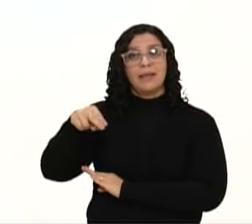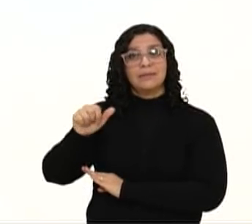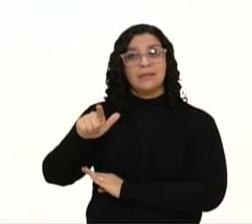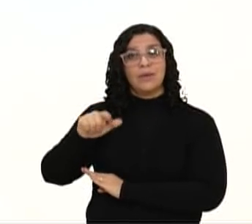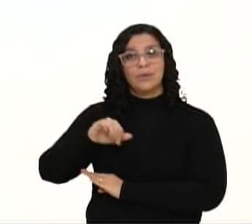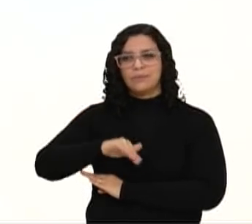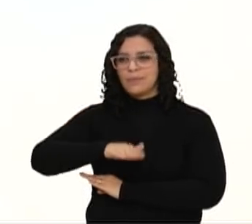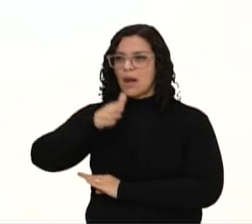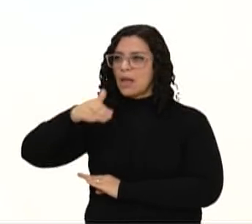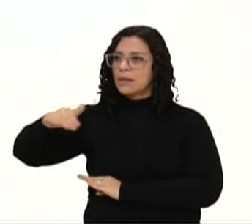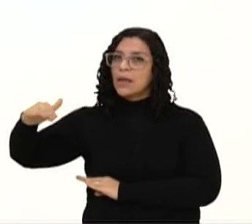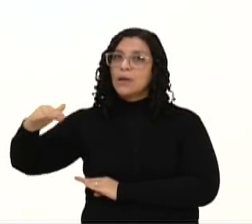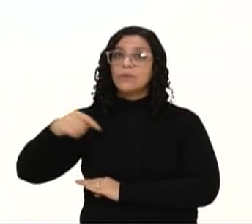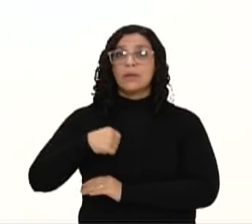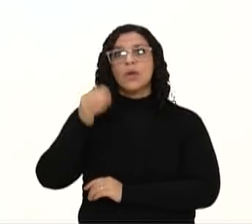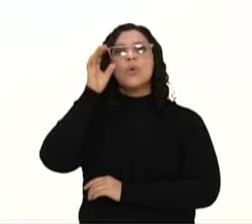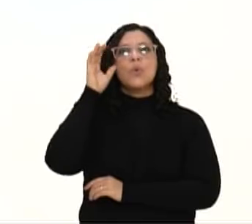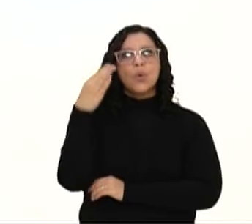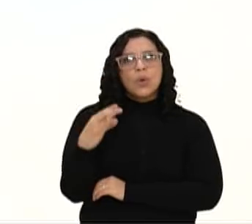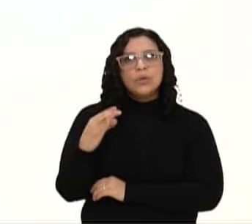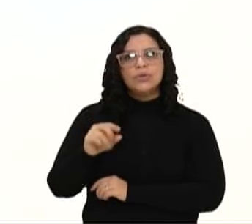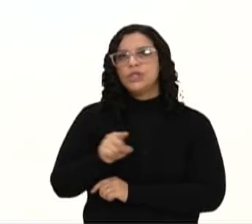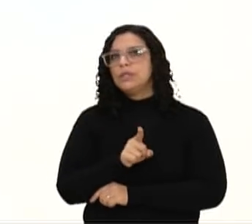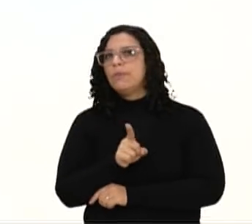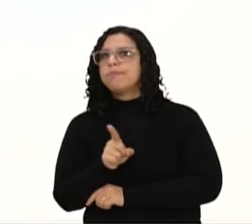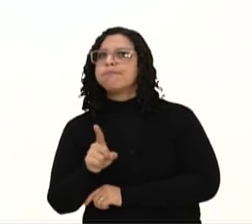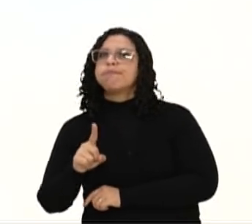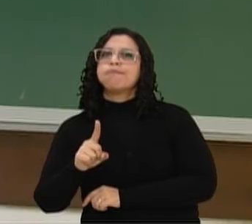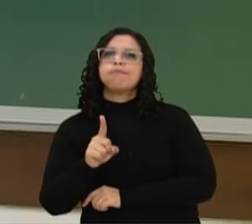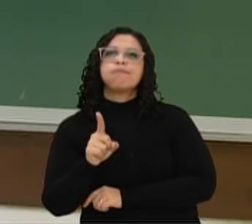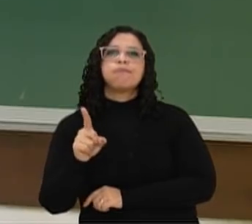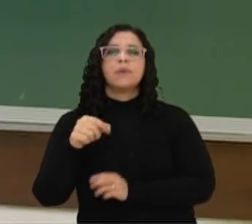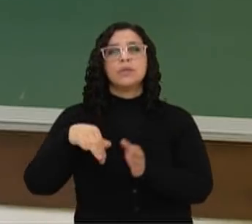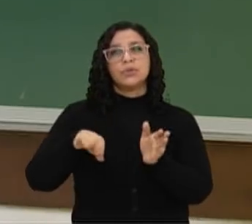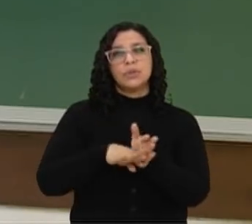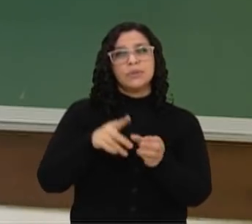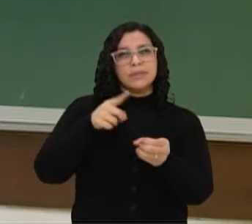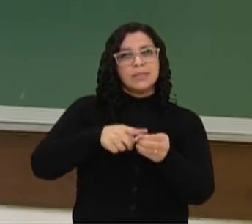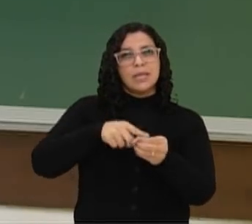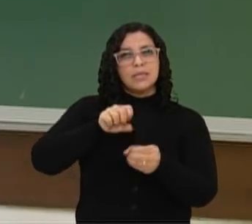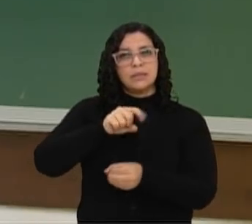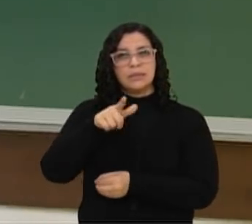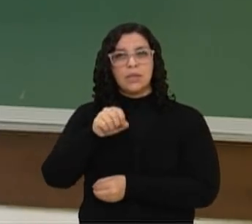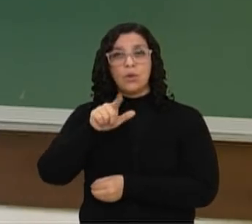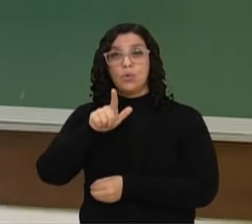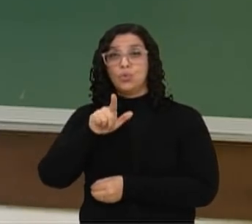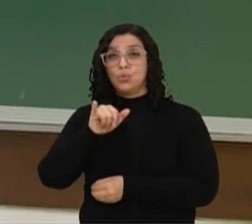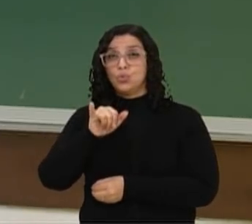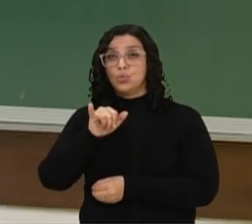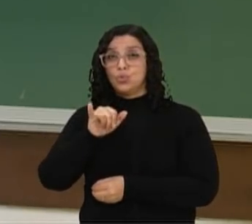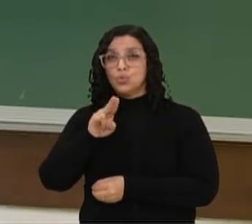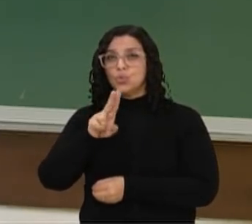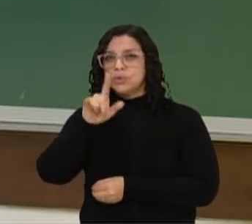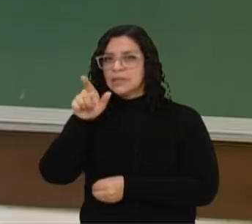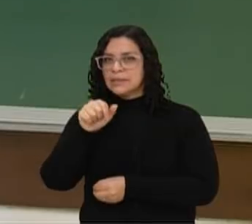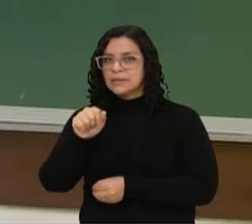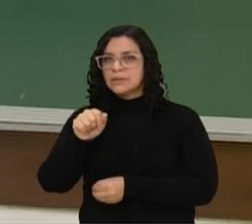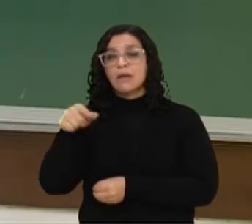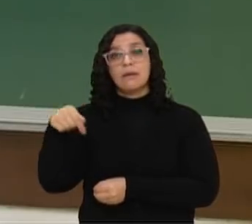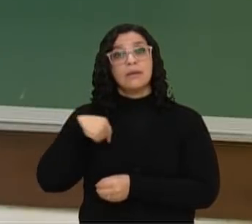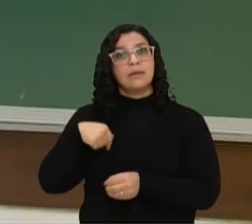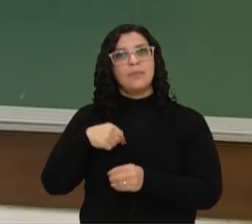a partir de Curitiba, subindo a serra ali de São Luís do Purunã, a gente vai ter uma região com um relevo